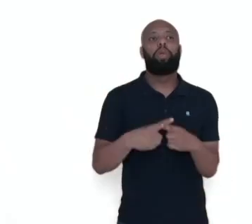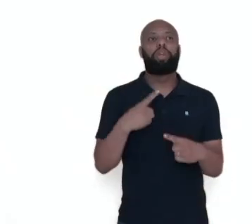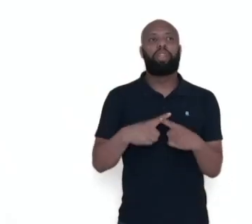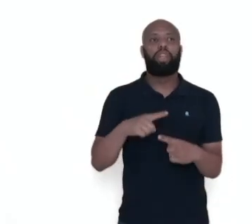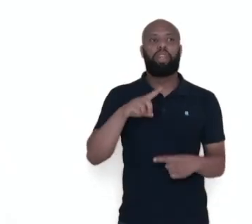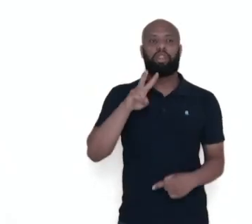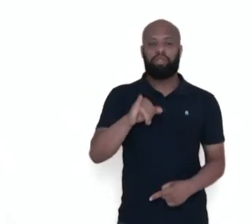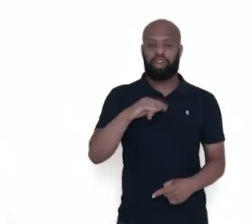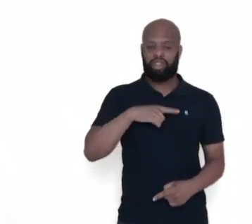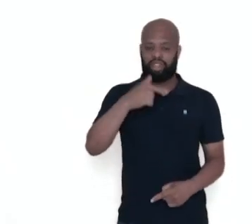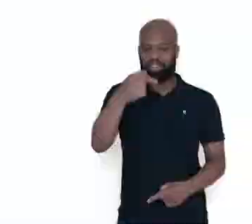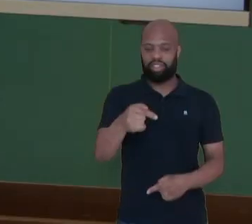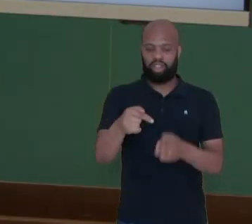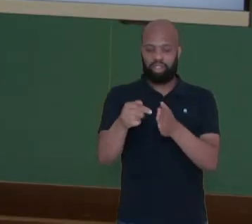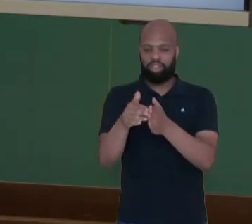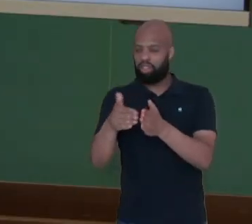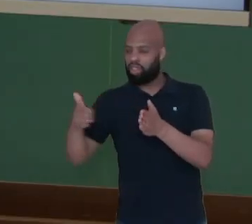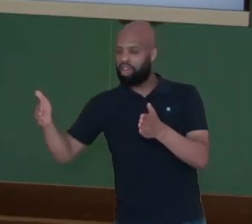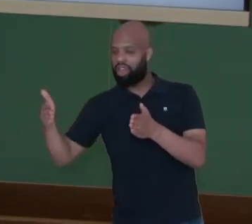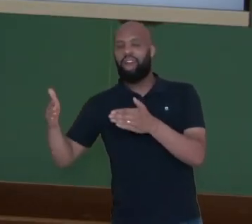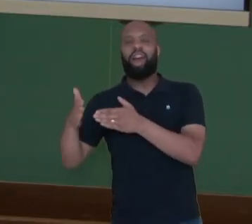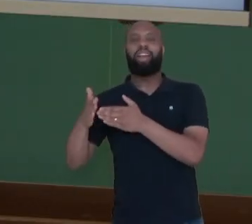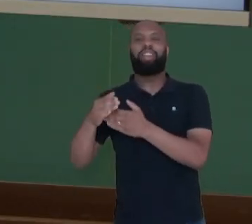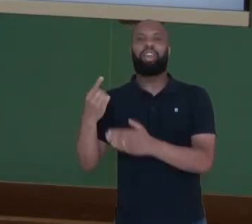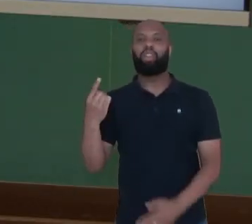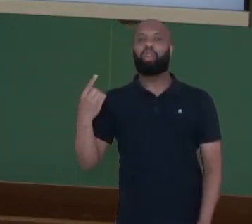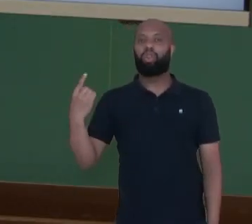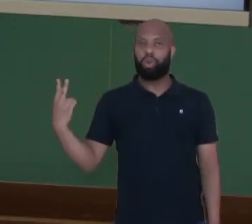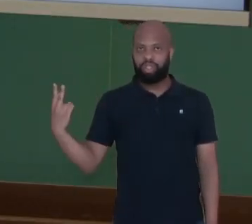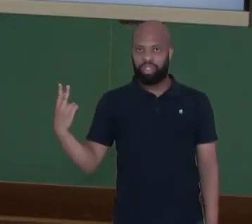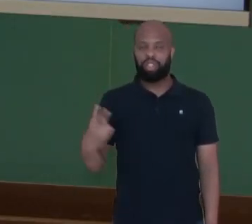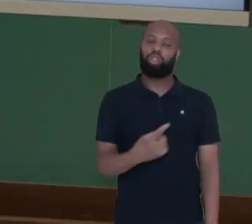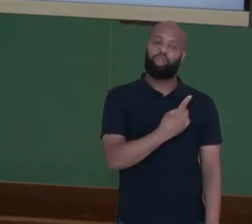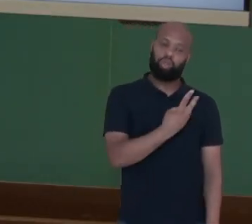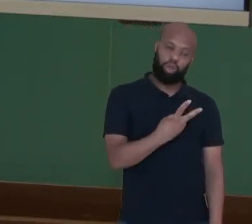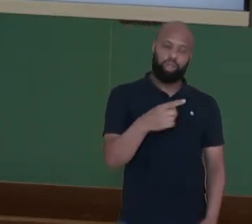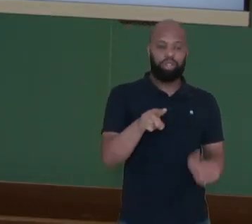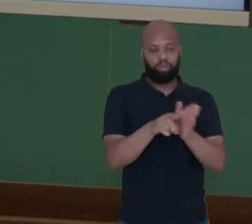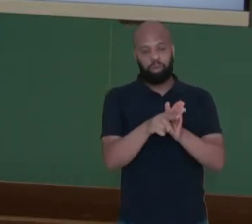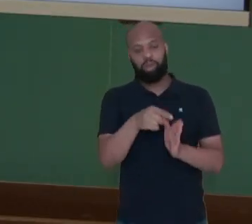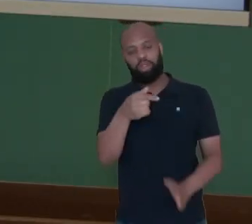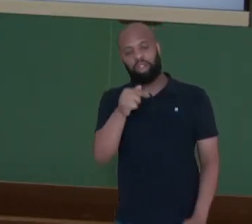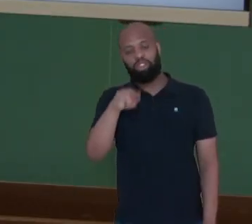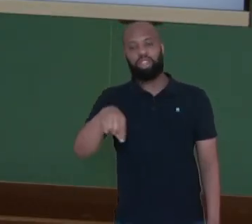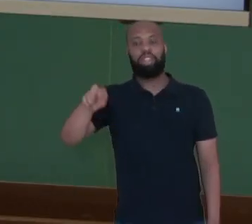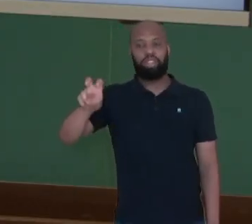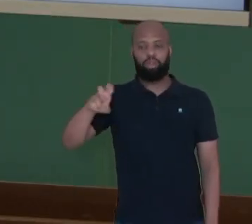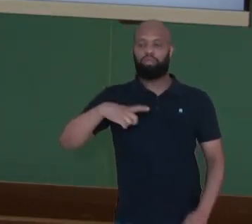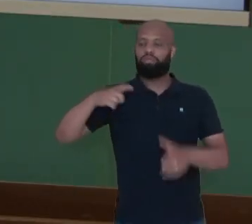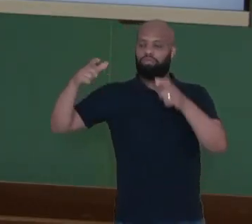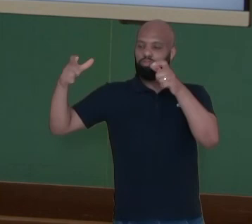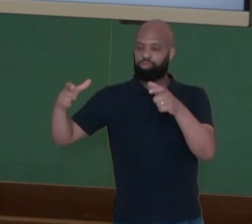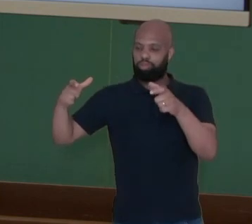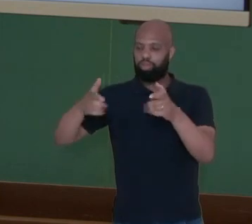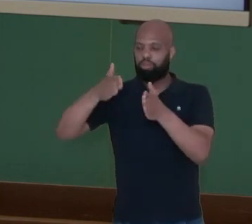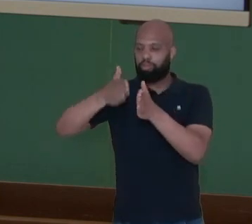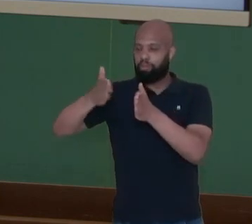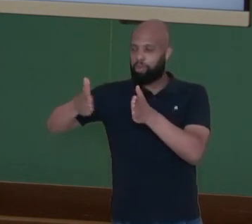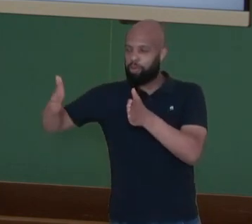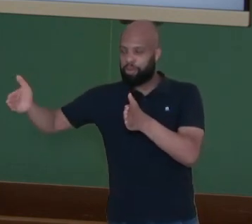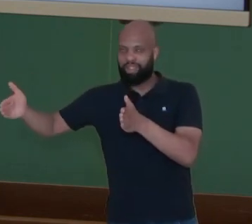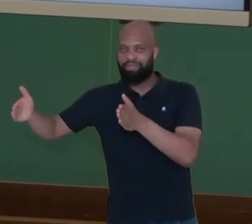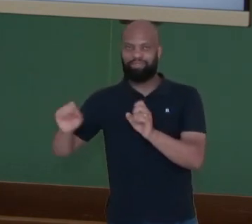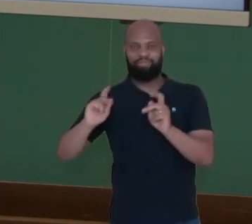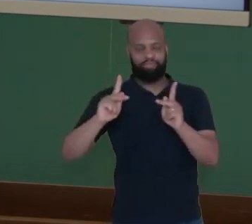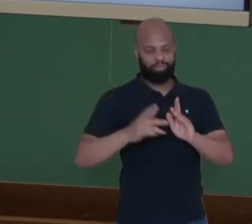da posição 7 até o 12. Certo? Então, ali seu x são posições. Ou seja, 12